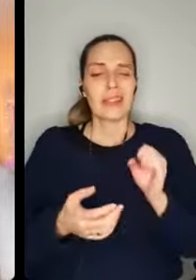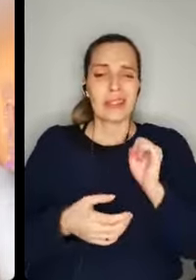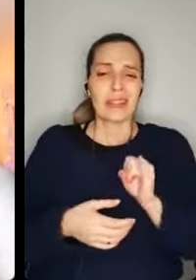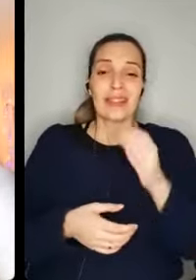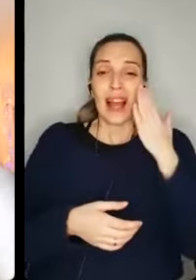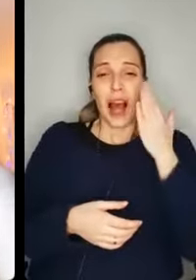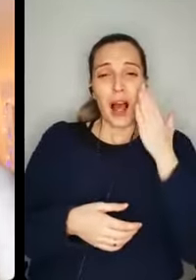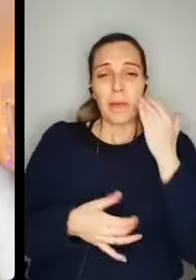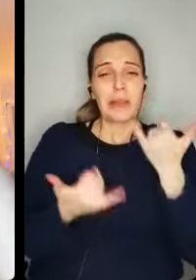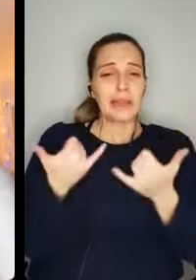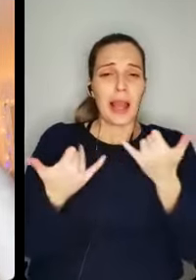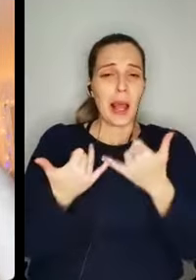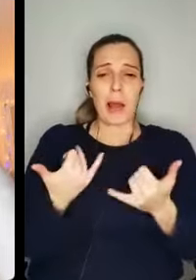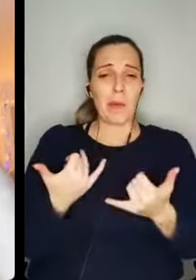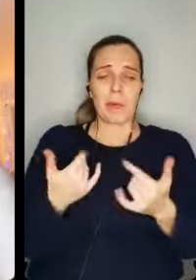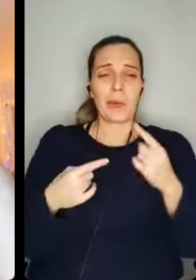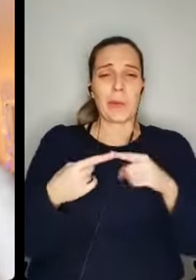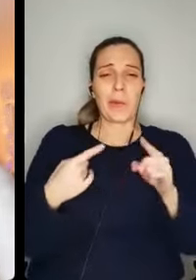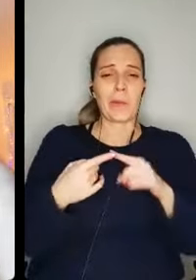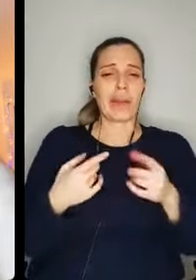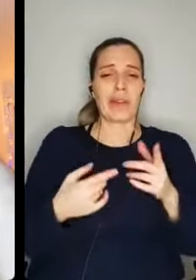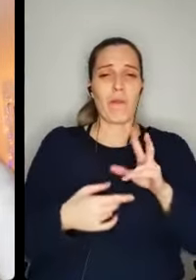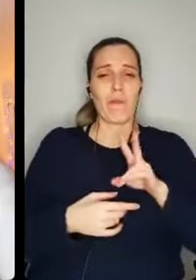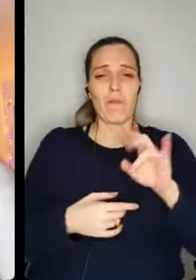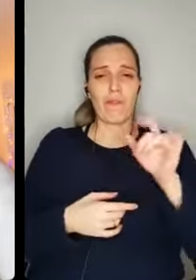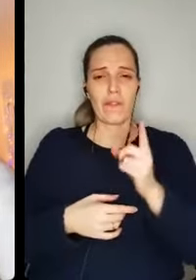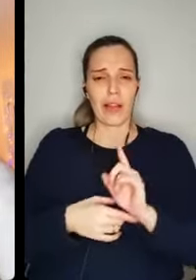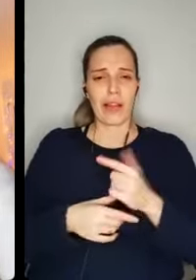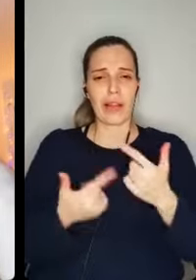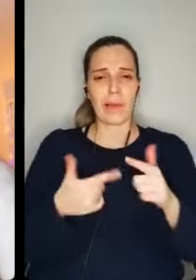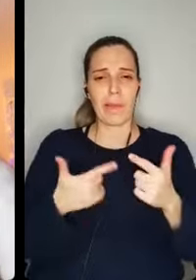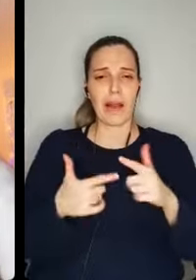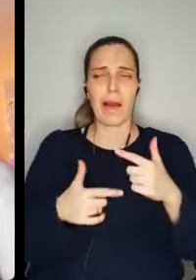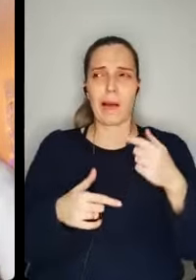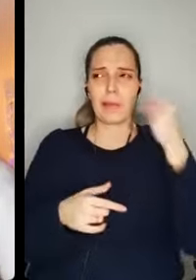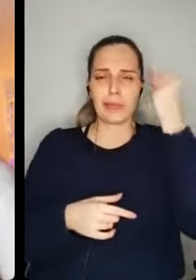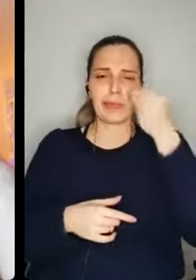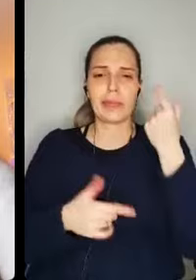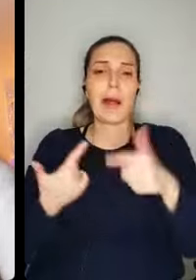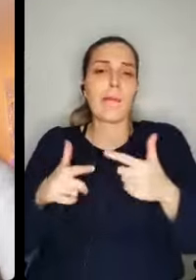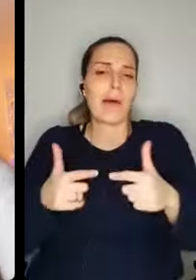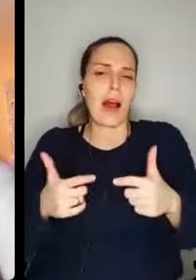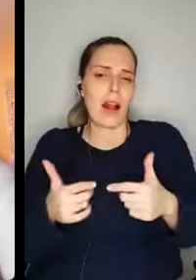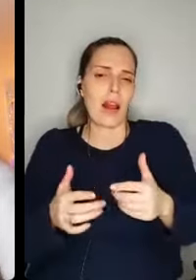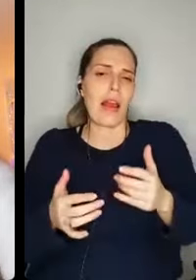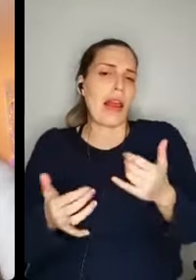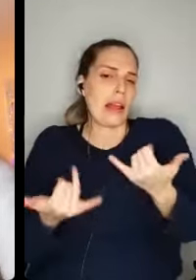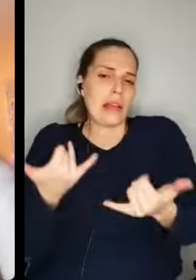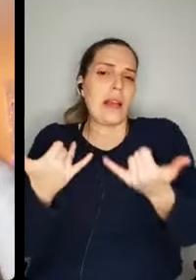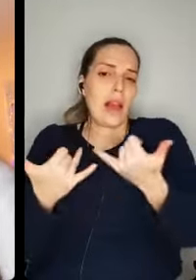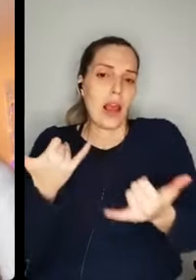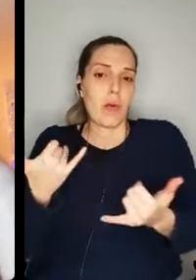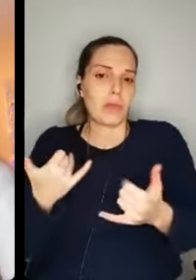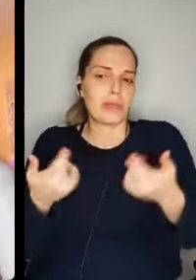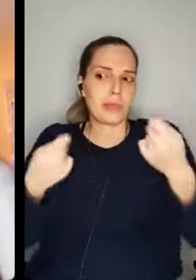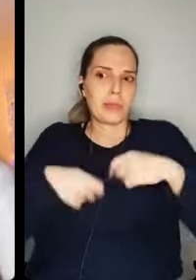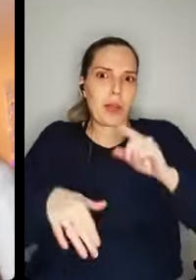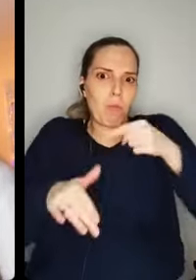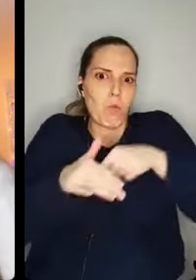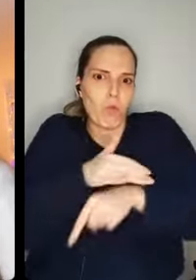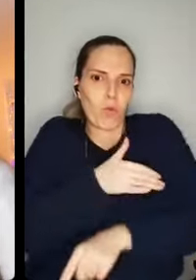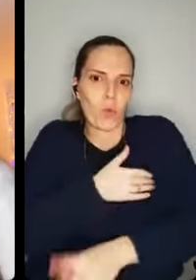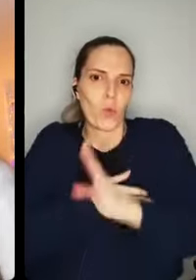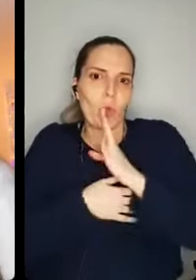com psicologia do trabalho ou algo assim, não teria tanta necessidade de se aprofundar tanto, né? Mas eu acho que é um